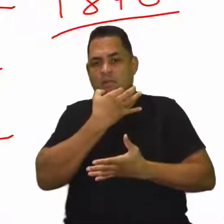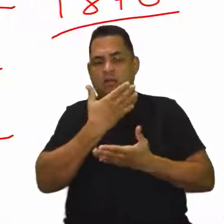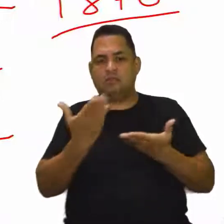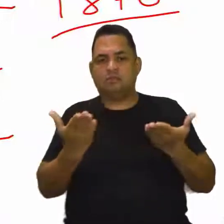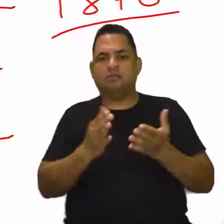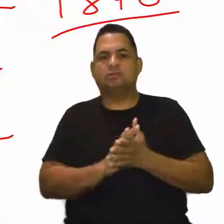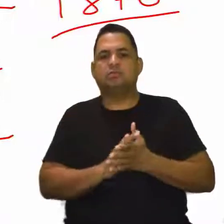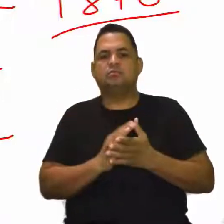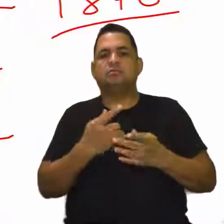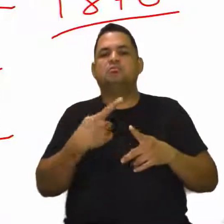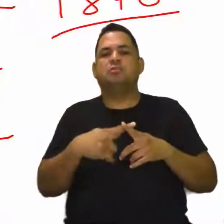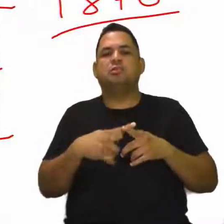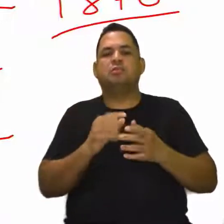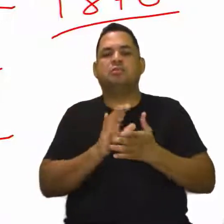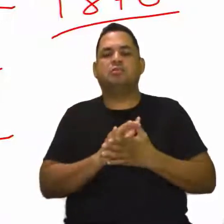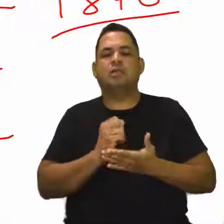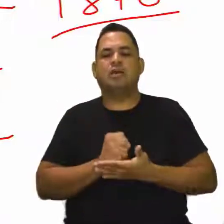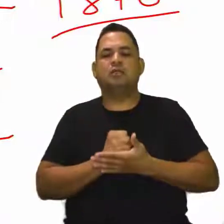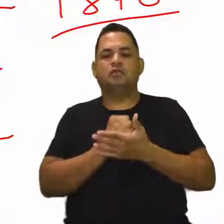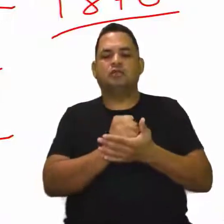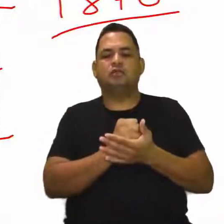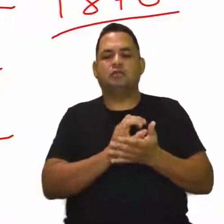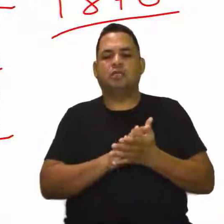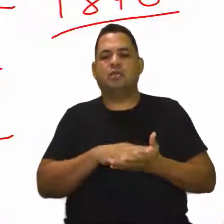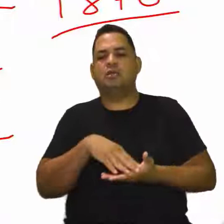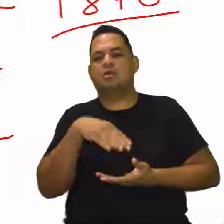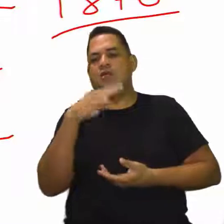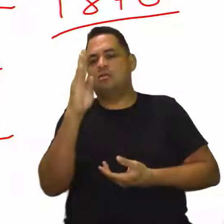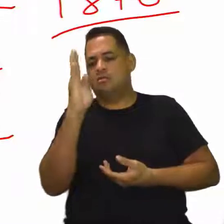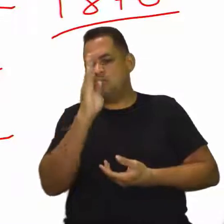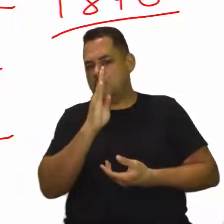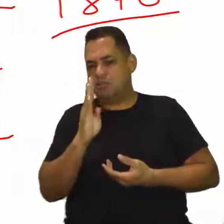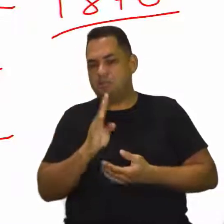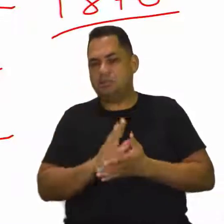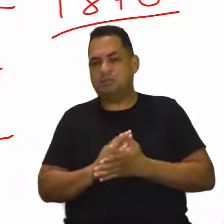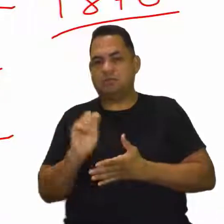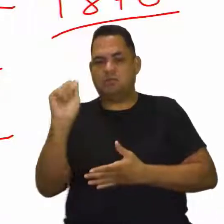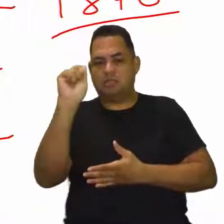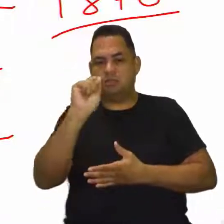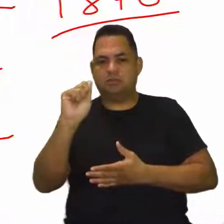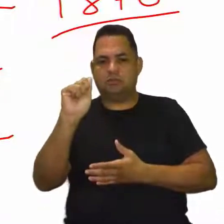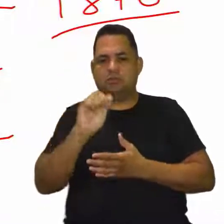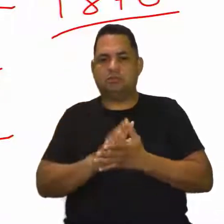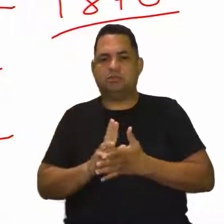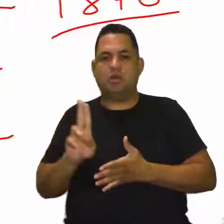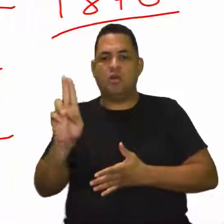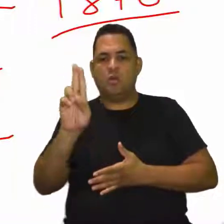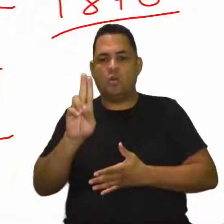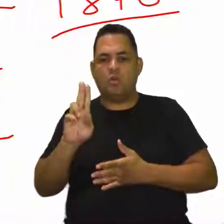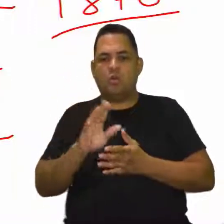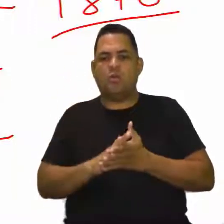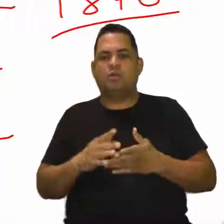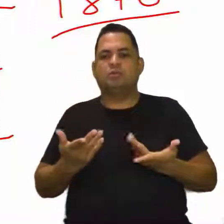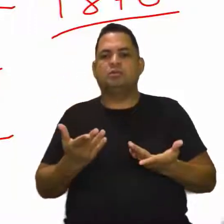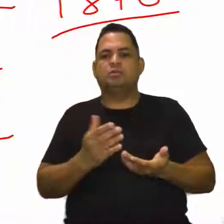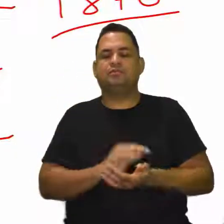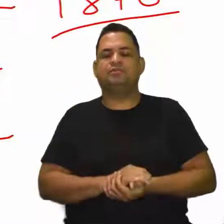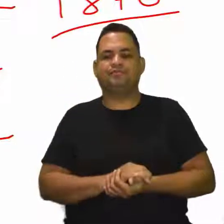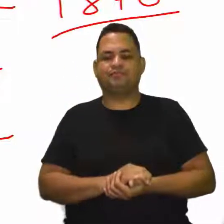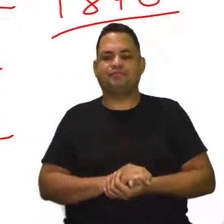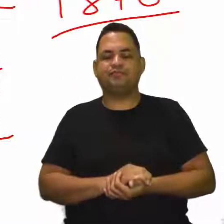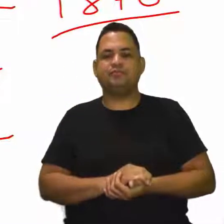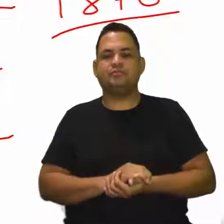com o Brasil, com a Argentina e com o Uruguai, levando o Paraguai ao extermínio. Nunca mais o Paraguai voltou a ser aquela